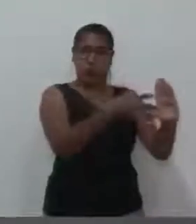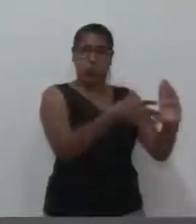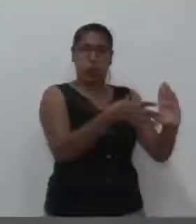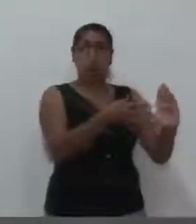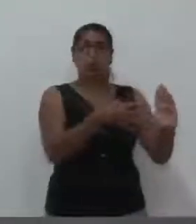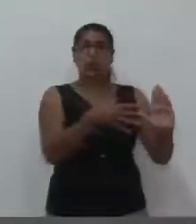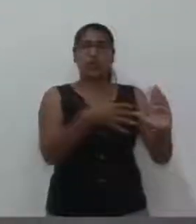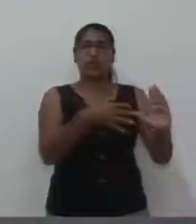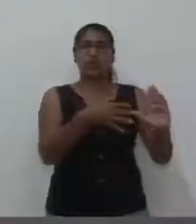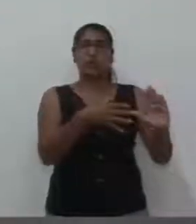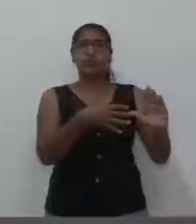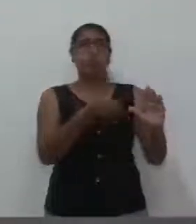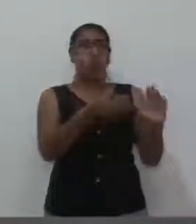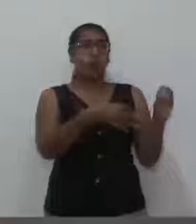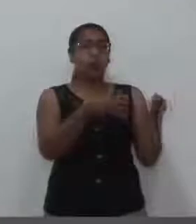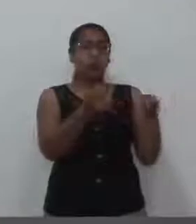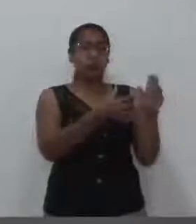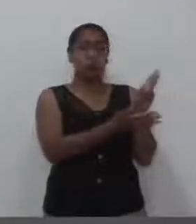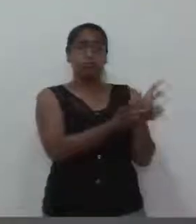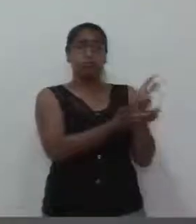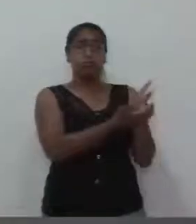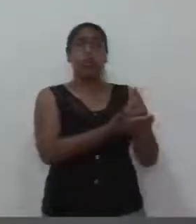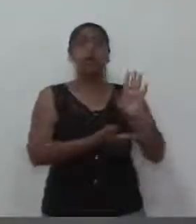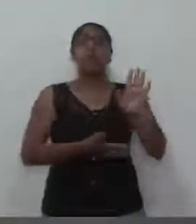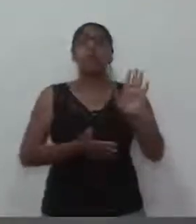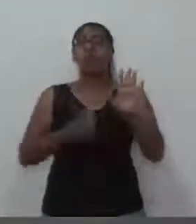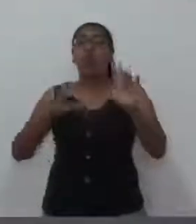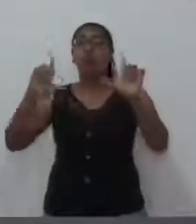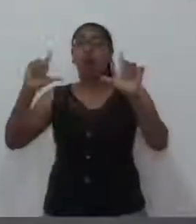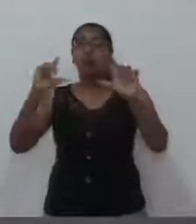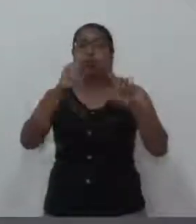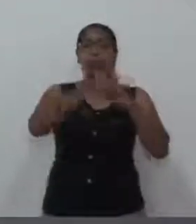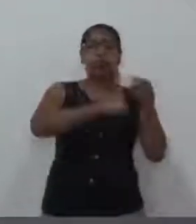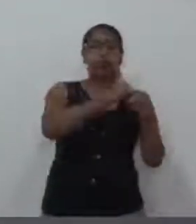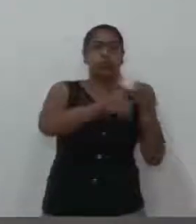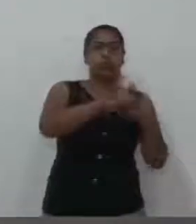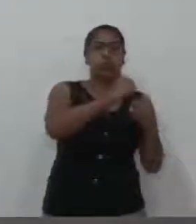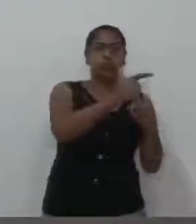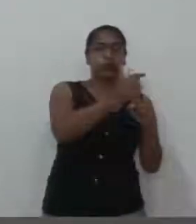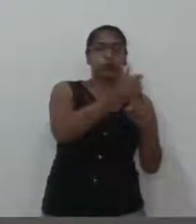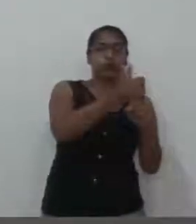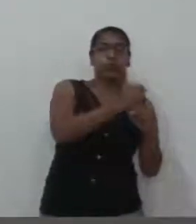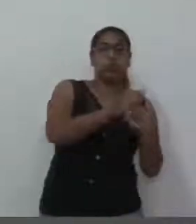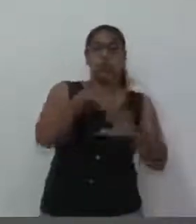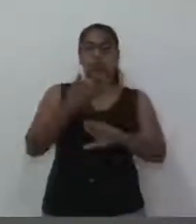consumo diminuindo de 2018 para 2019, como é que então aumentou o consumo?